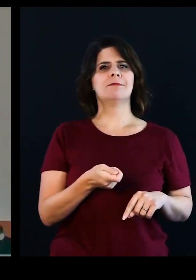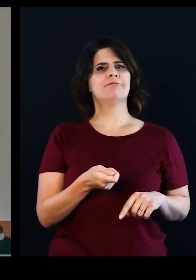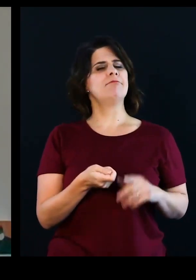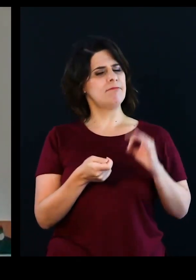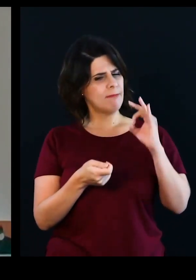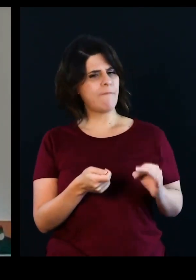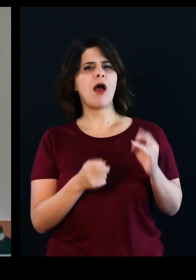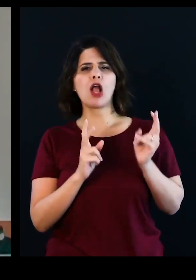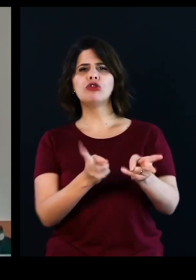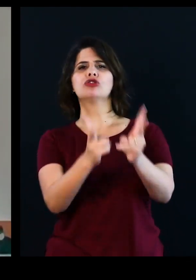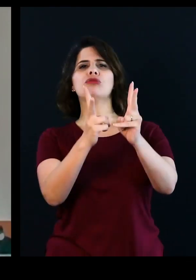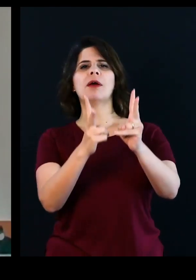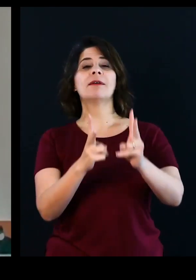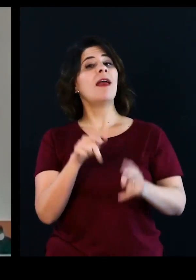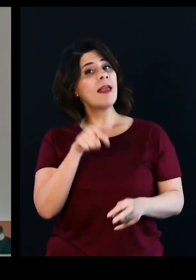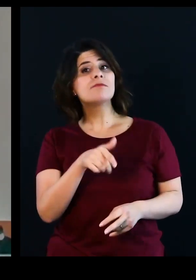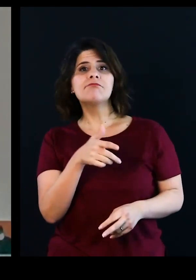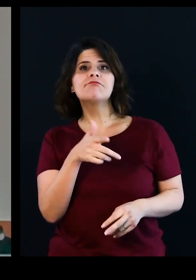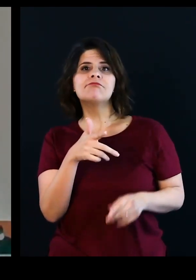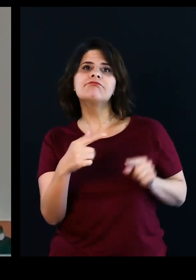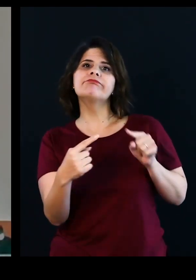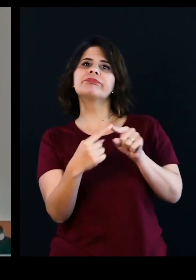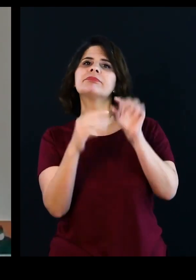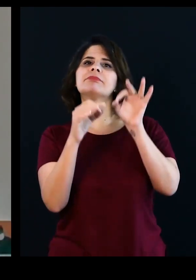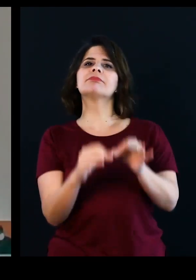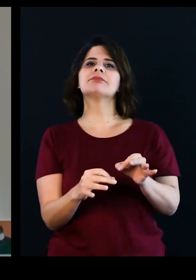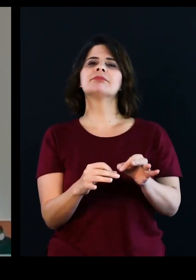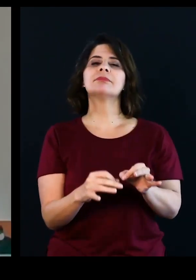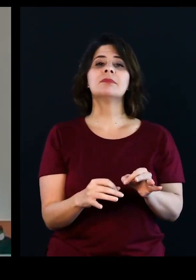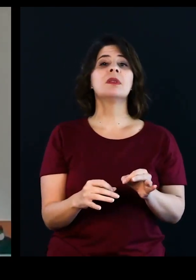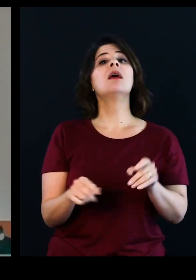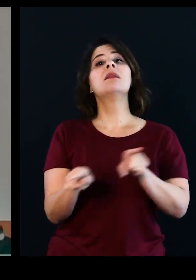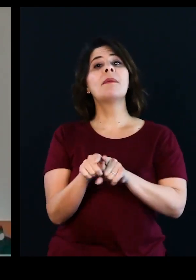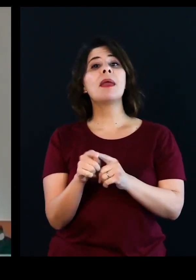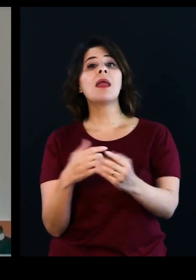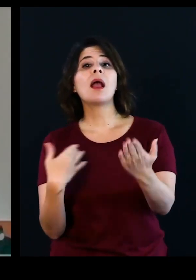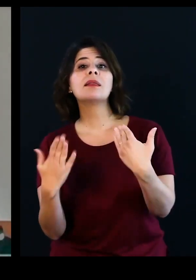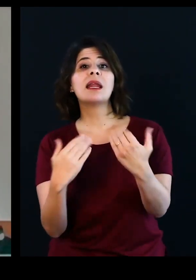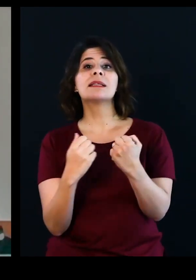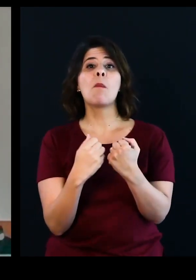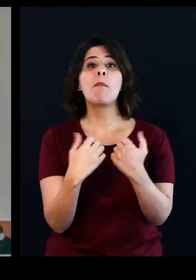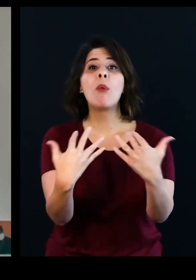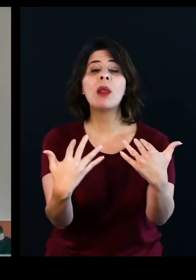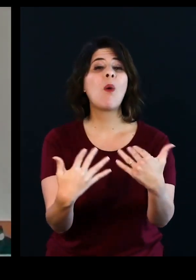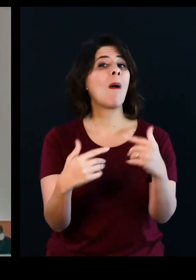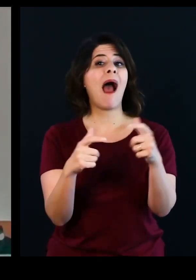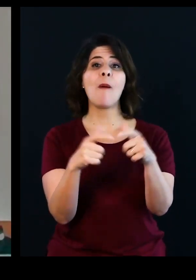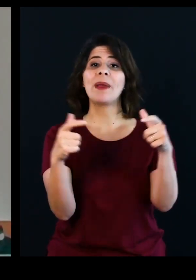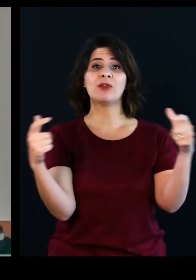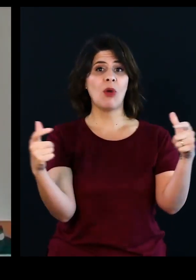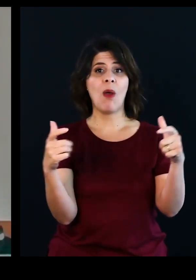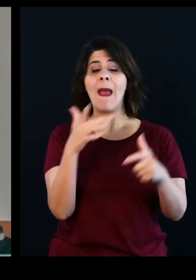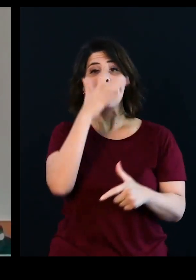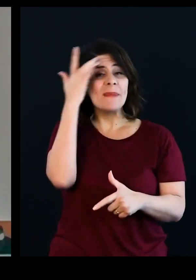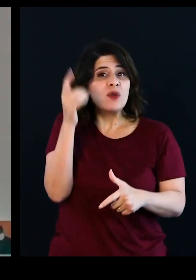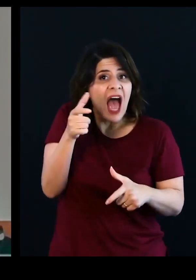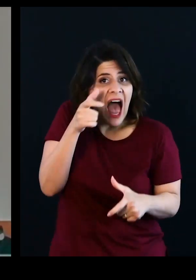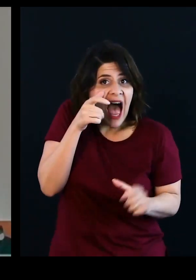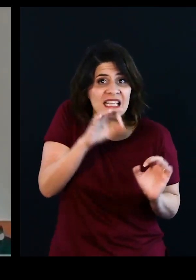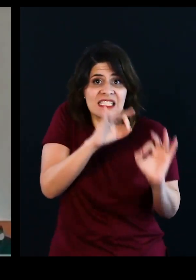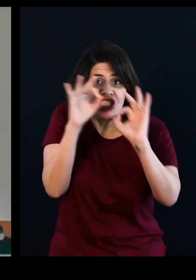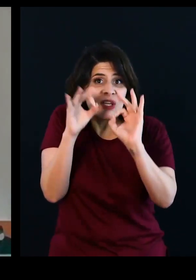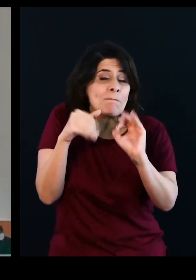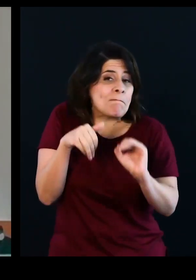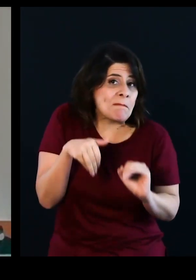acertada. A nossa interação com o público aumentou, a nossa adesão aos nossos